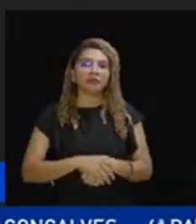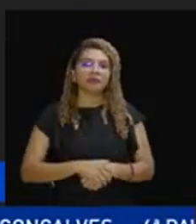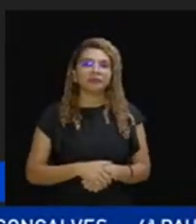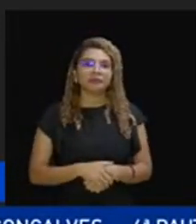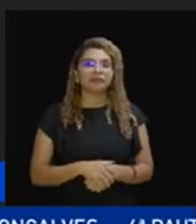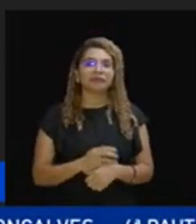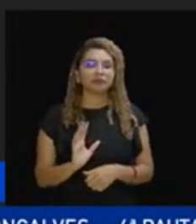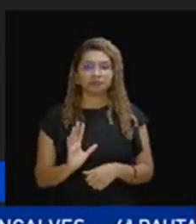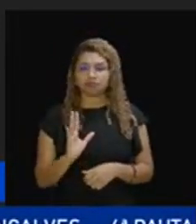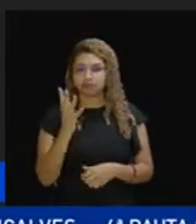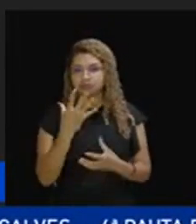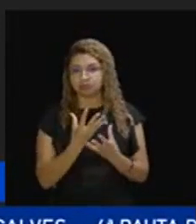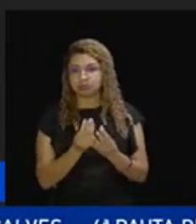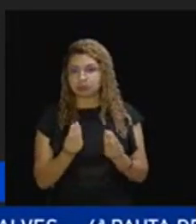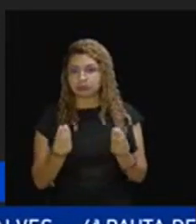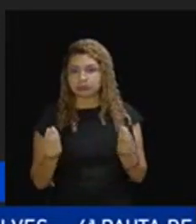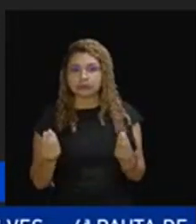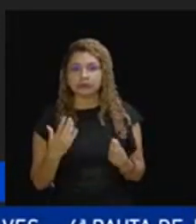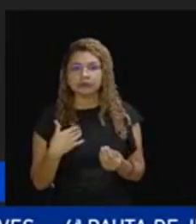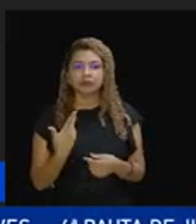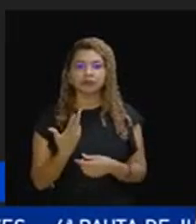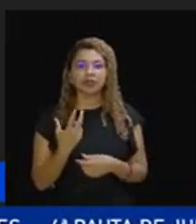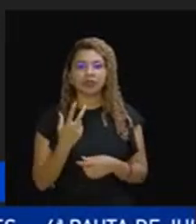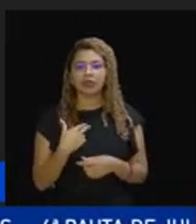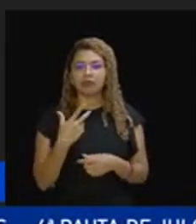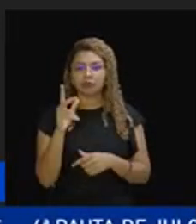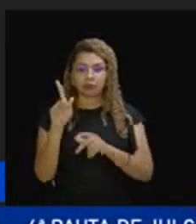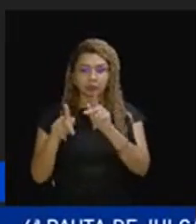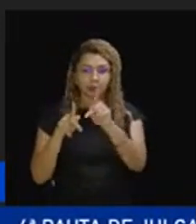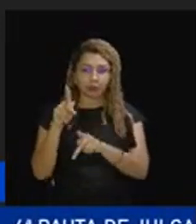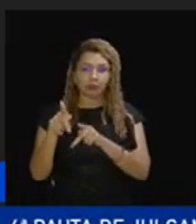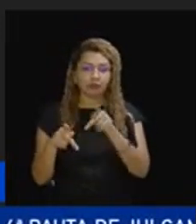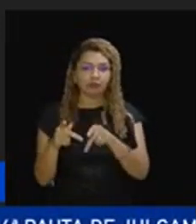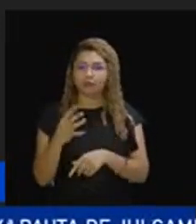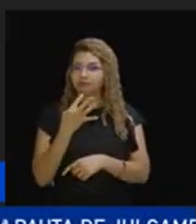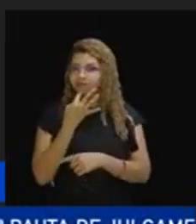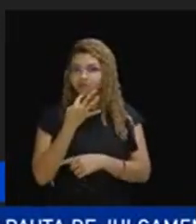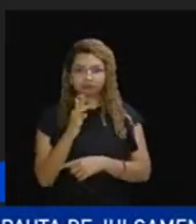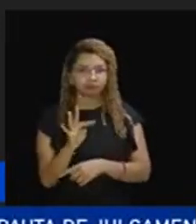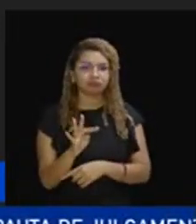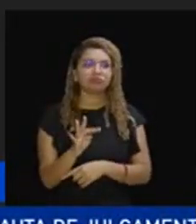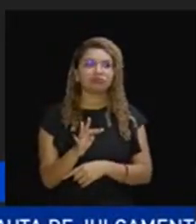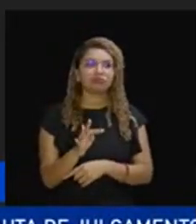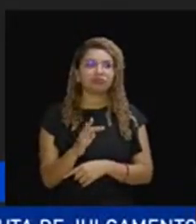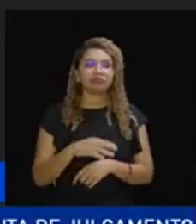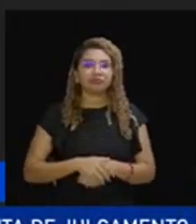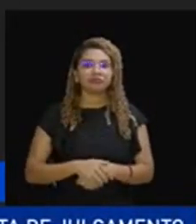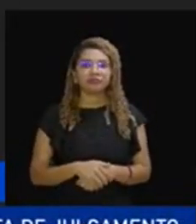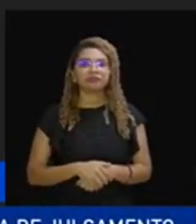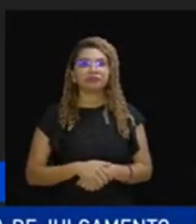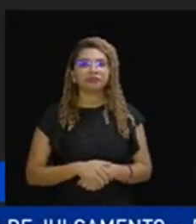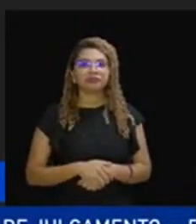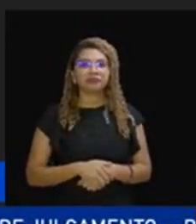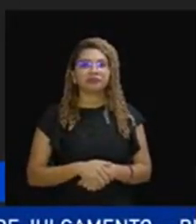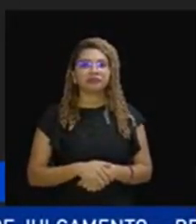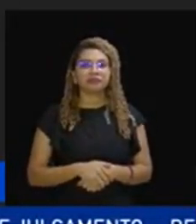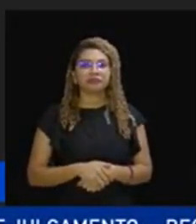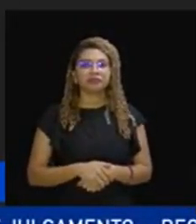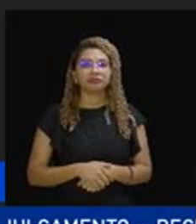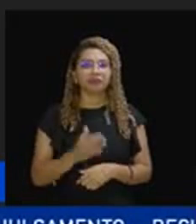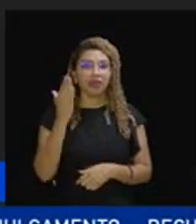Muitos acontecimentos que a cidade não conhece, haverá de conhecer. Ei, Patifão, a tua fama na cidade é de